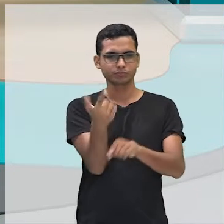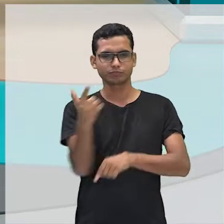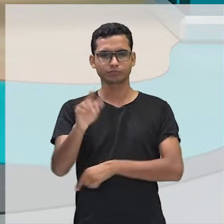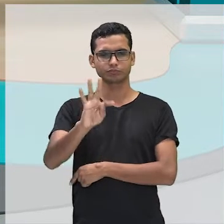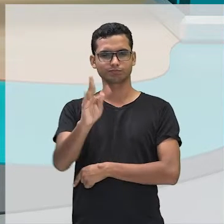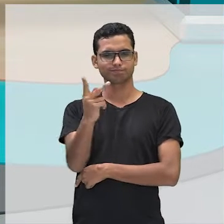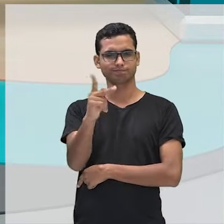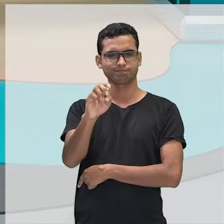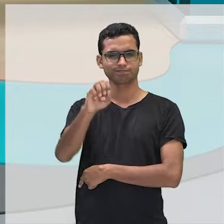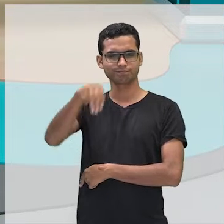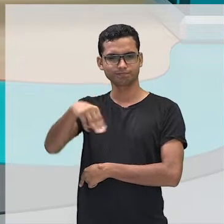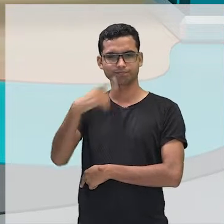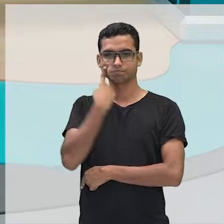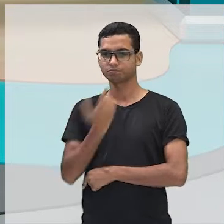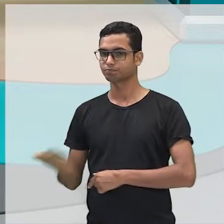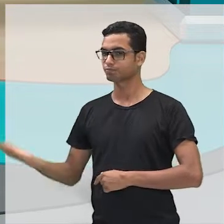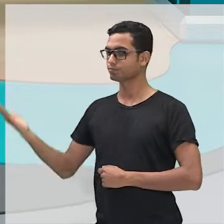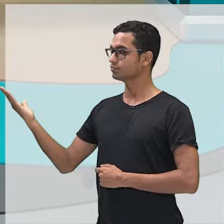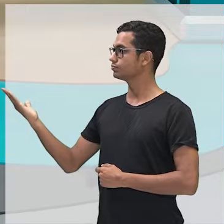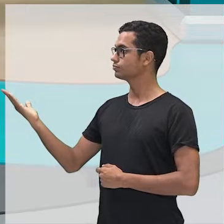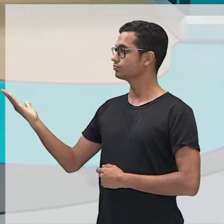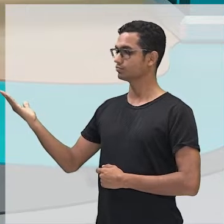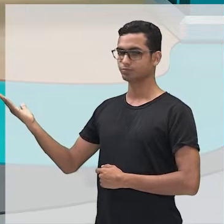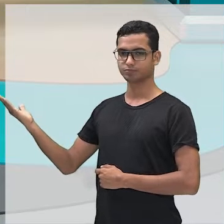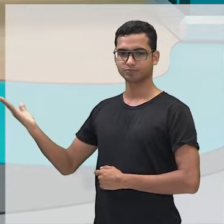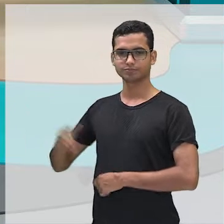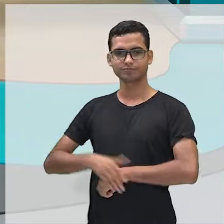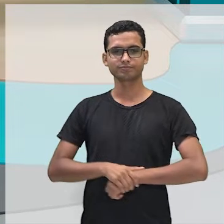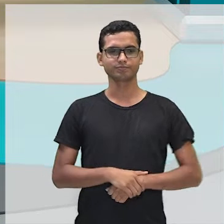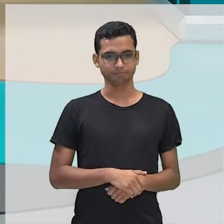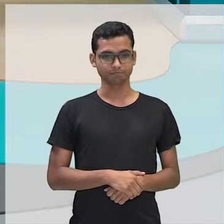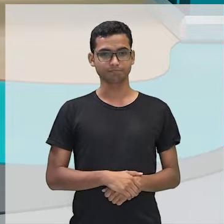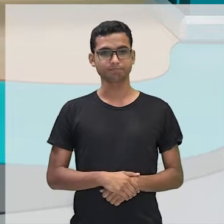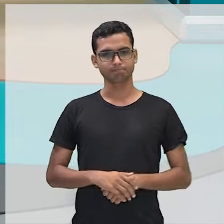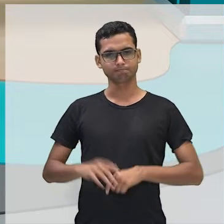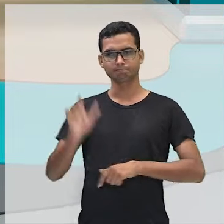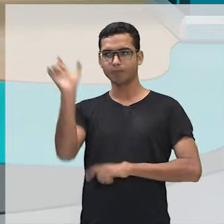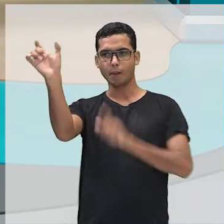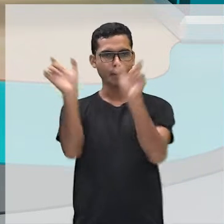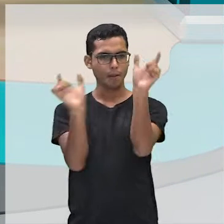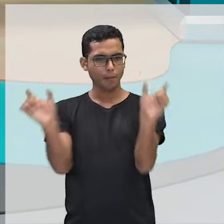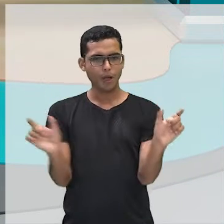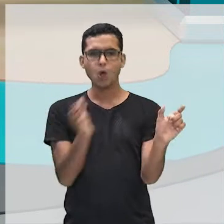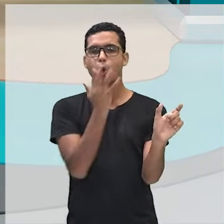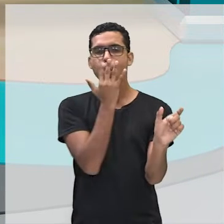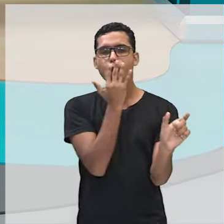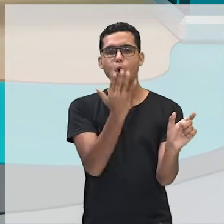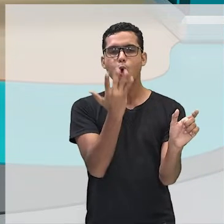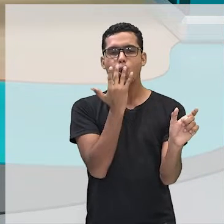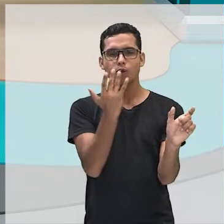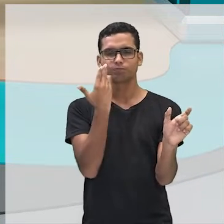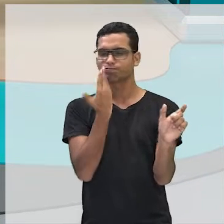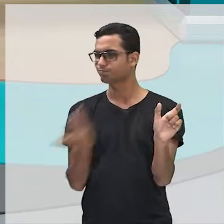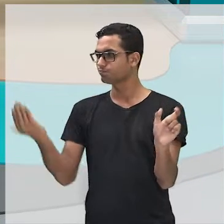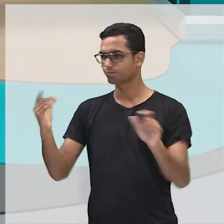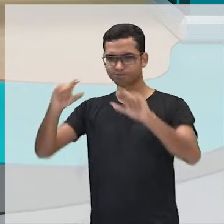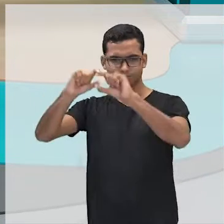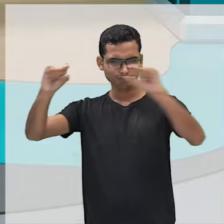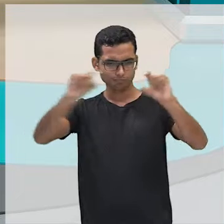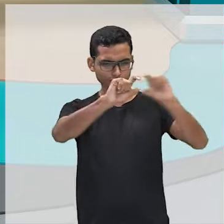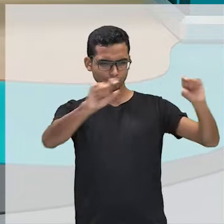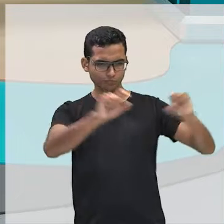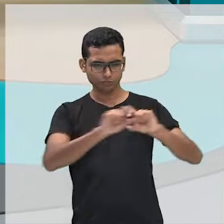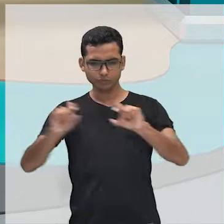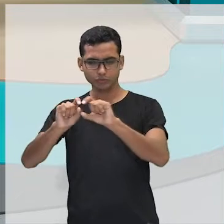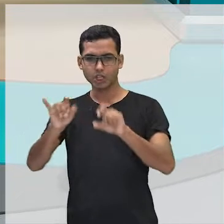them? Do you like them? Então, todas essas palavras que vocês estão observando aí em destaque nas nossas frases são exemplos do